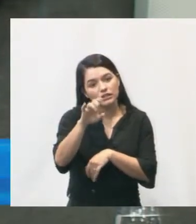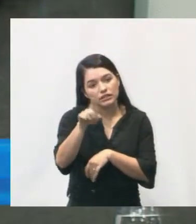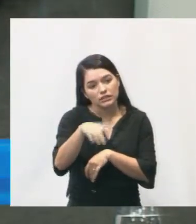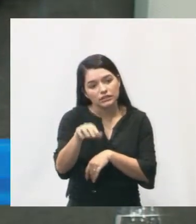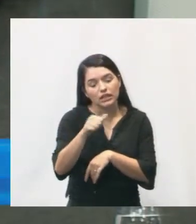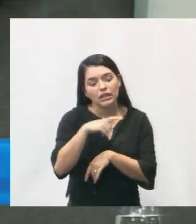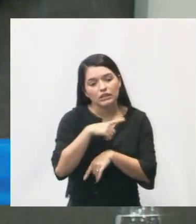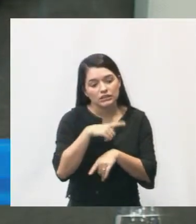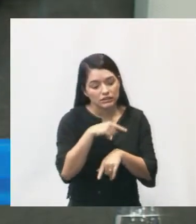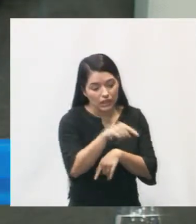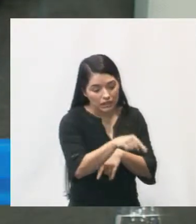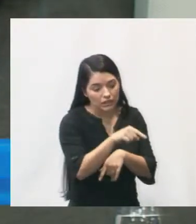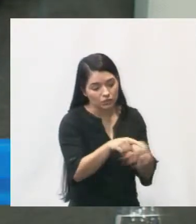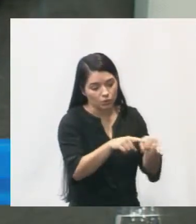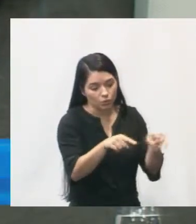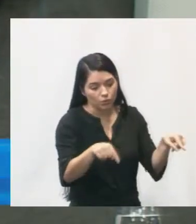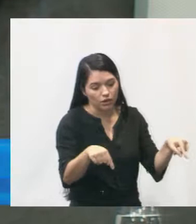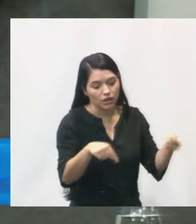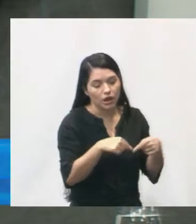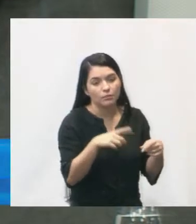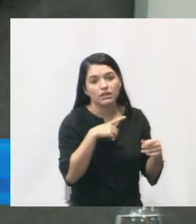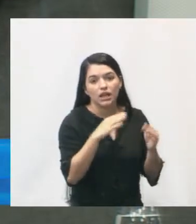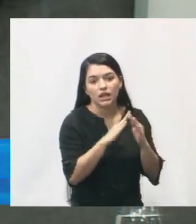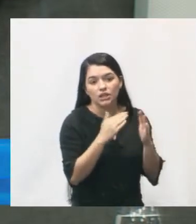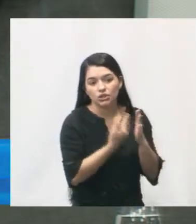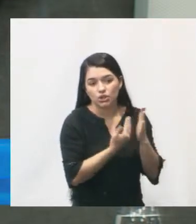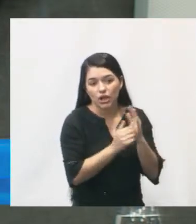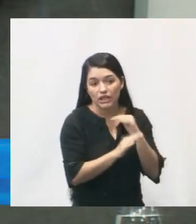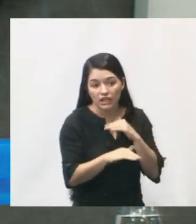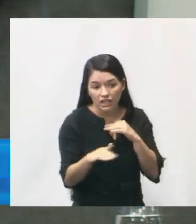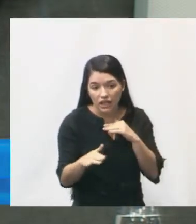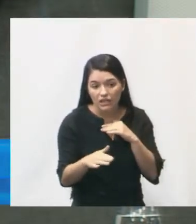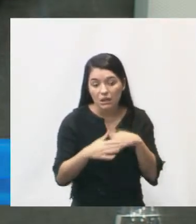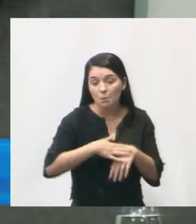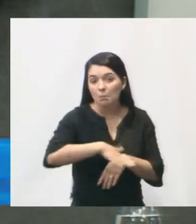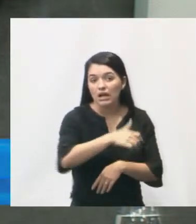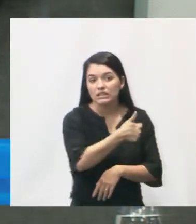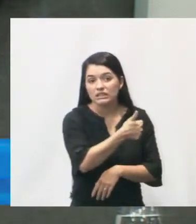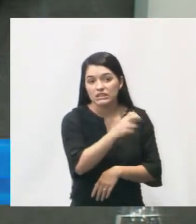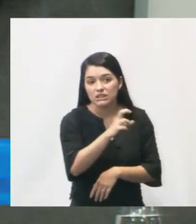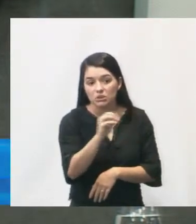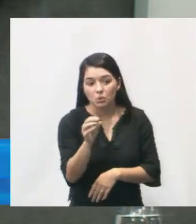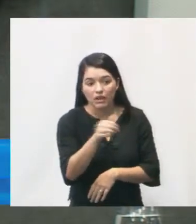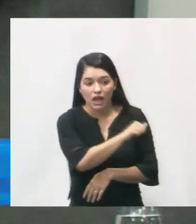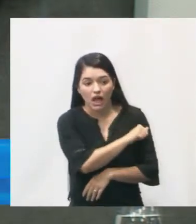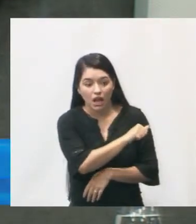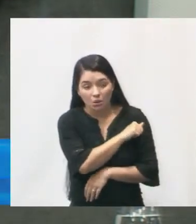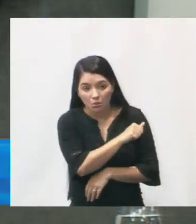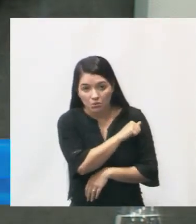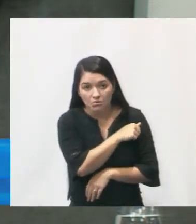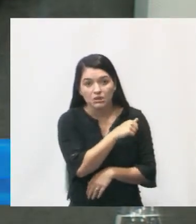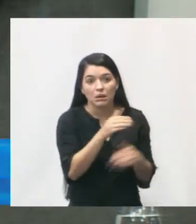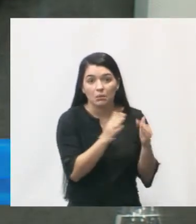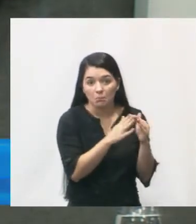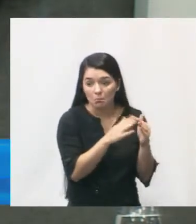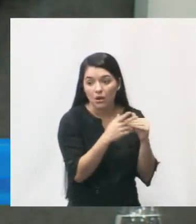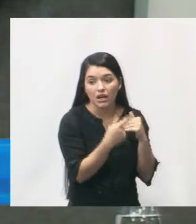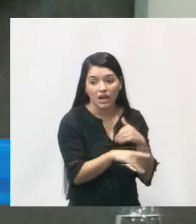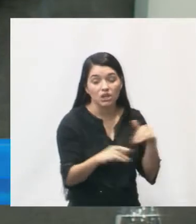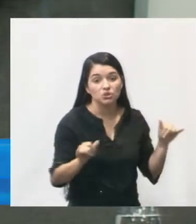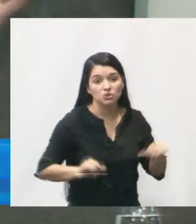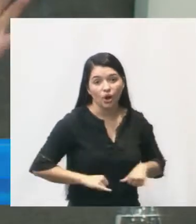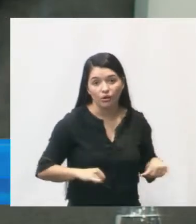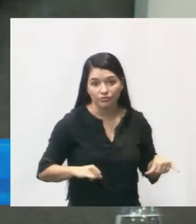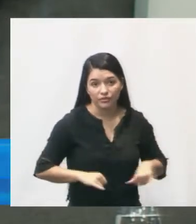mais de 150 alunos de baixo risco, que mora ali no Morro do Quadro, que mora ali no Cabral, que está sofrendo porque as crianças agora